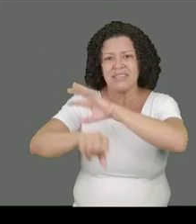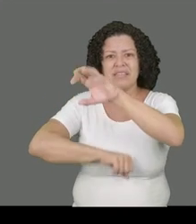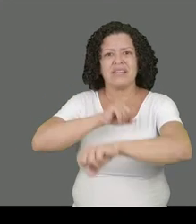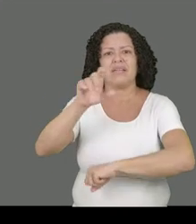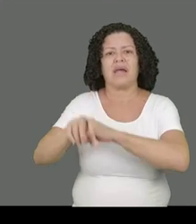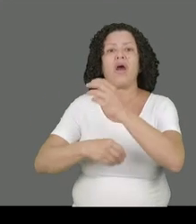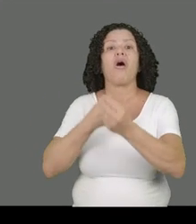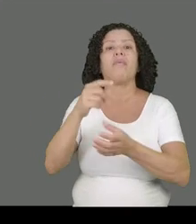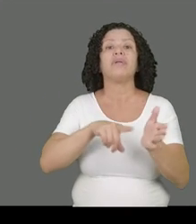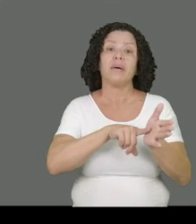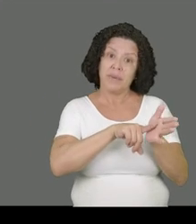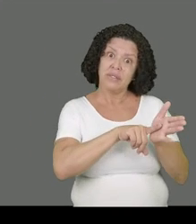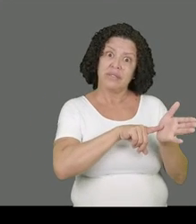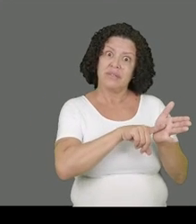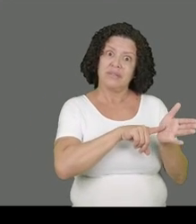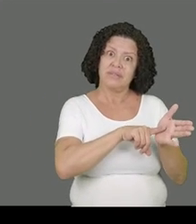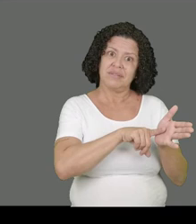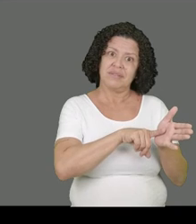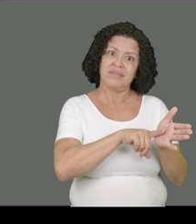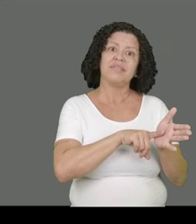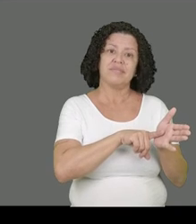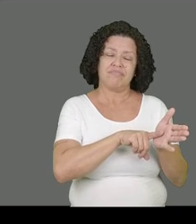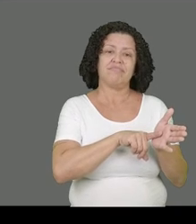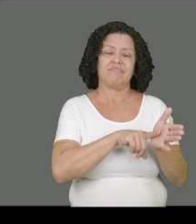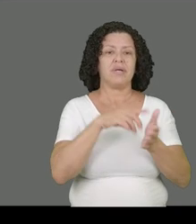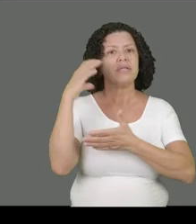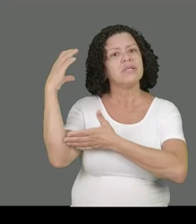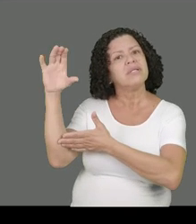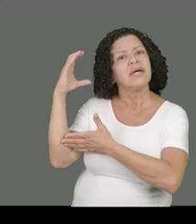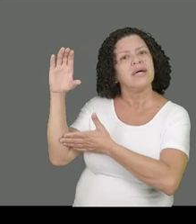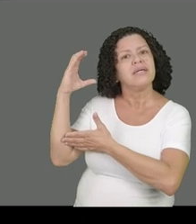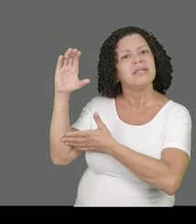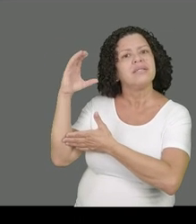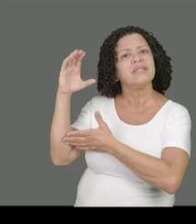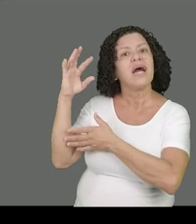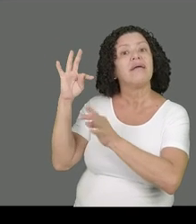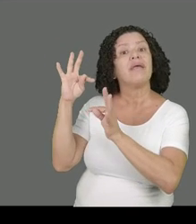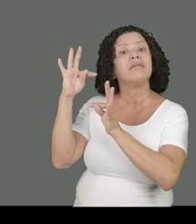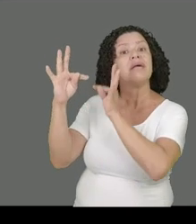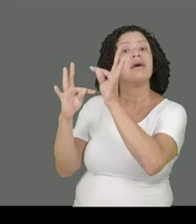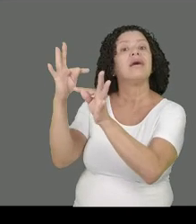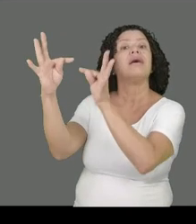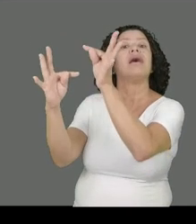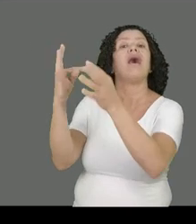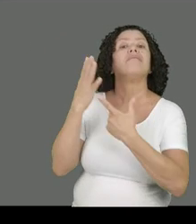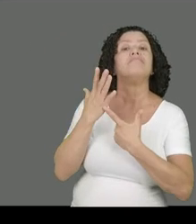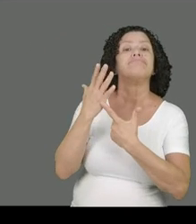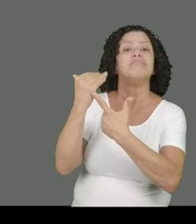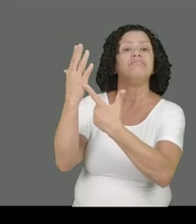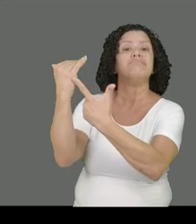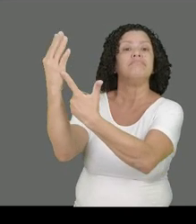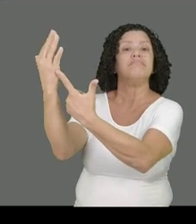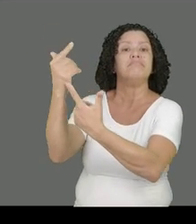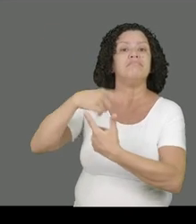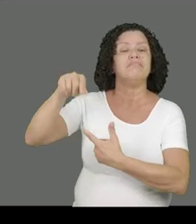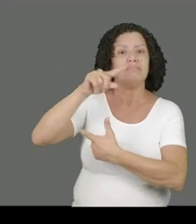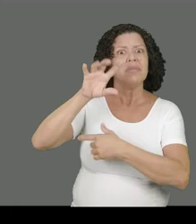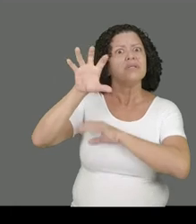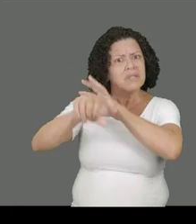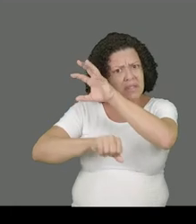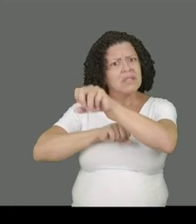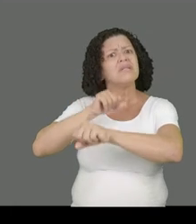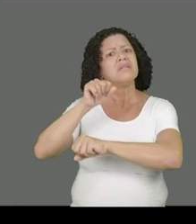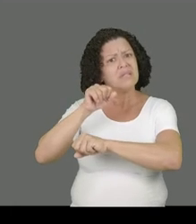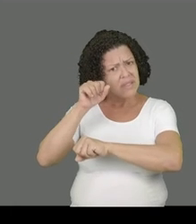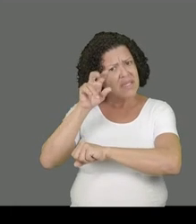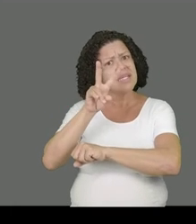vai alcançar. Através da pesquisa, da ciência, da tecnologia, dos novos inventos,